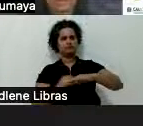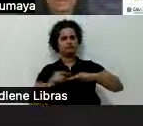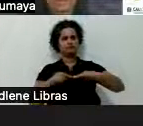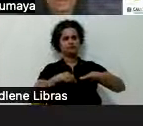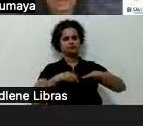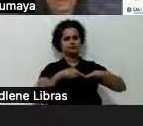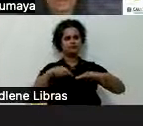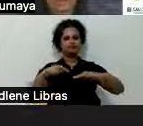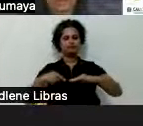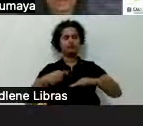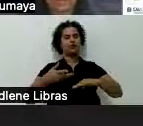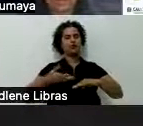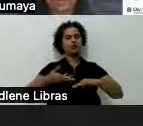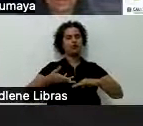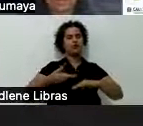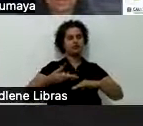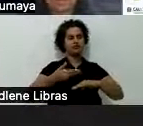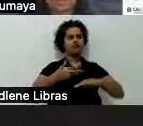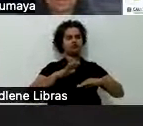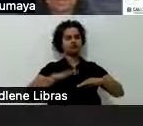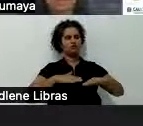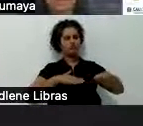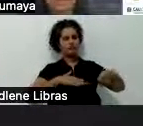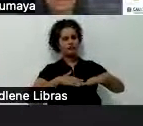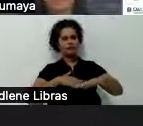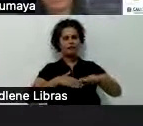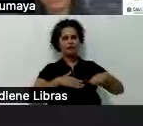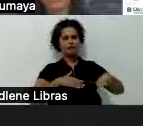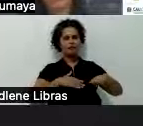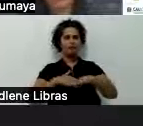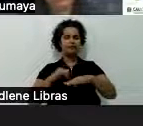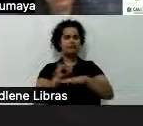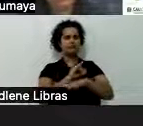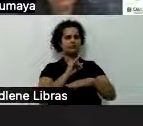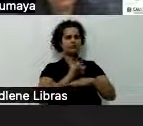de velocidade. Esses balizadores fazendo a proteção.